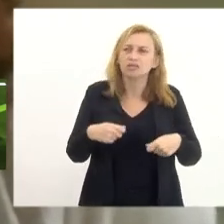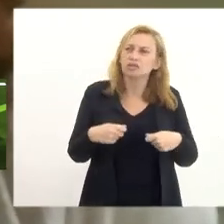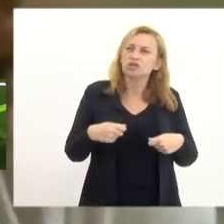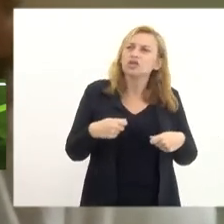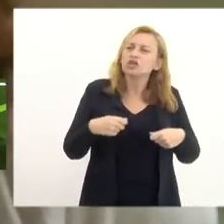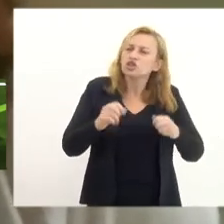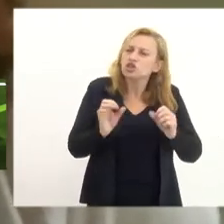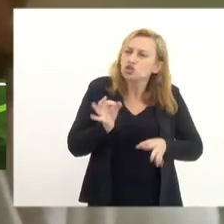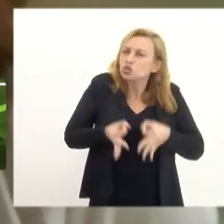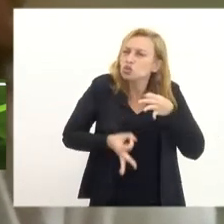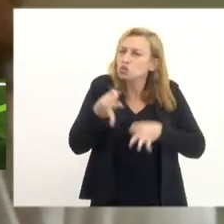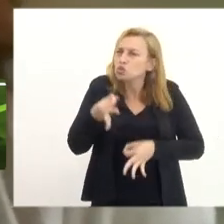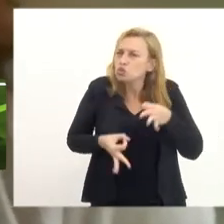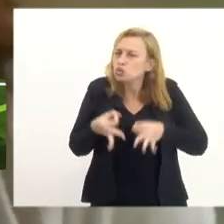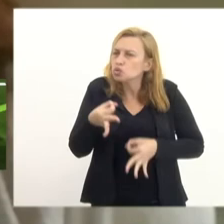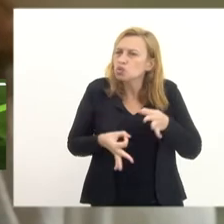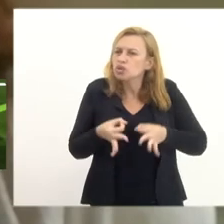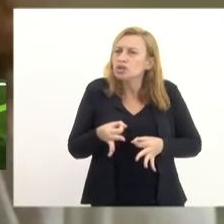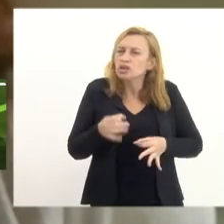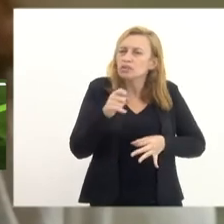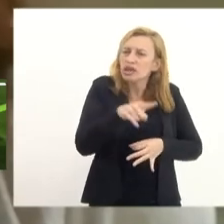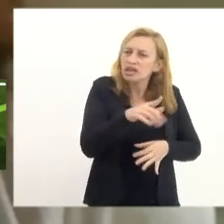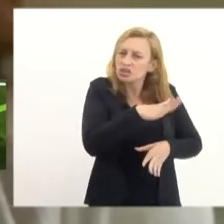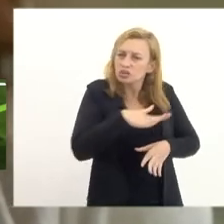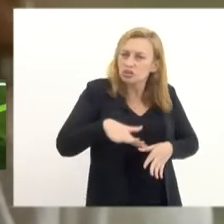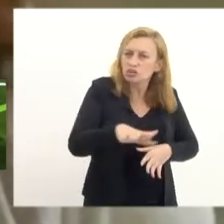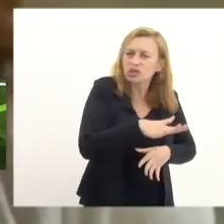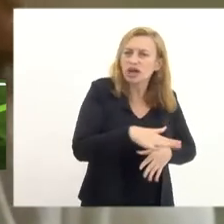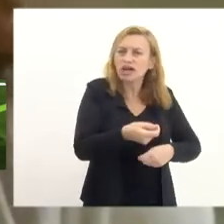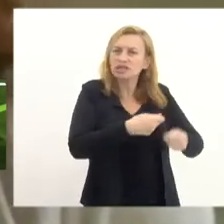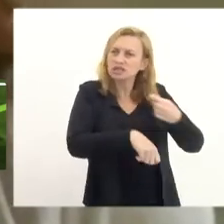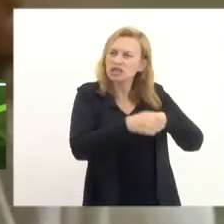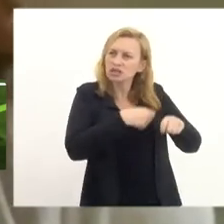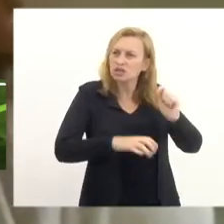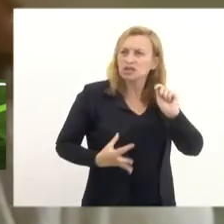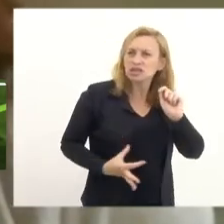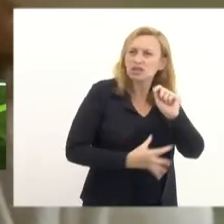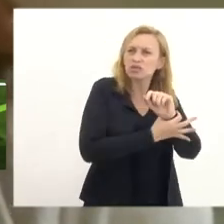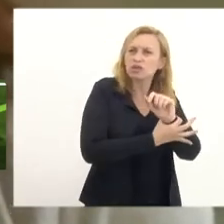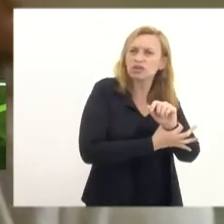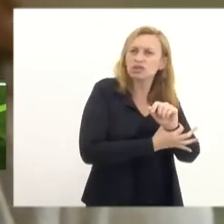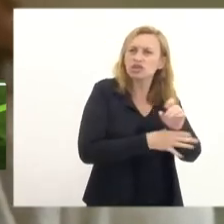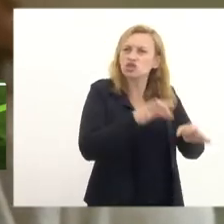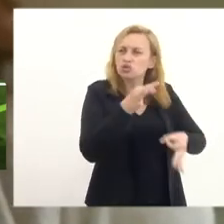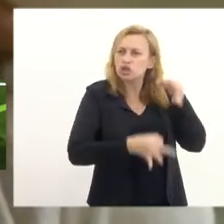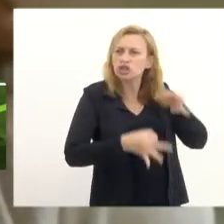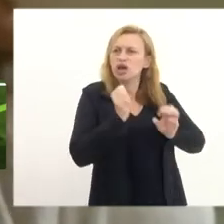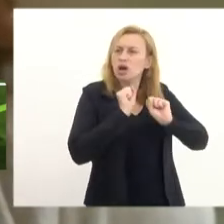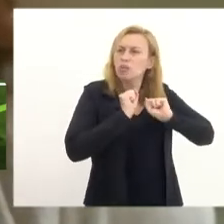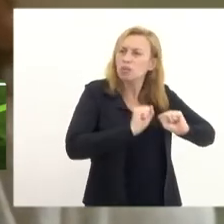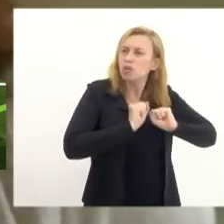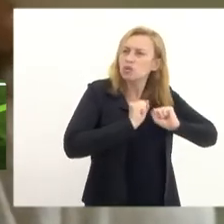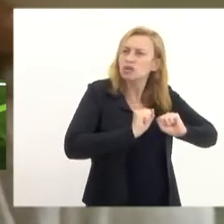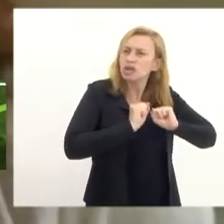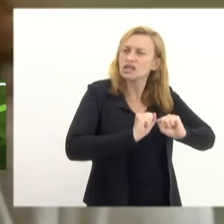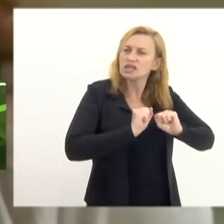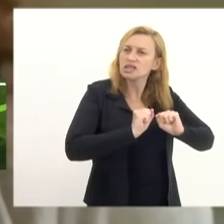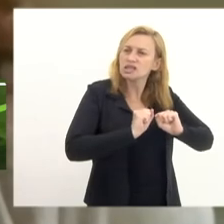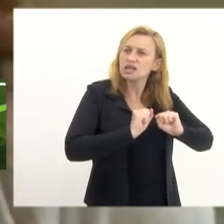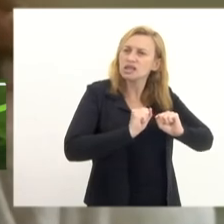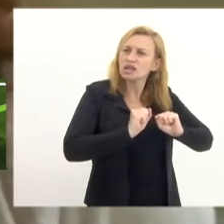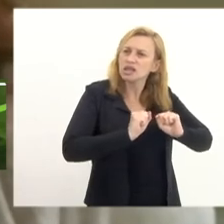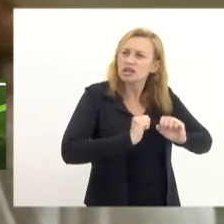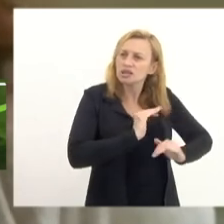e justa para que esse ambiente de negócios, essa segurança jurídica, pudesse, vamos dizer assim,